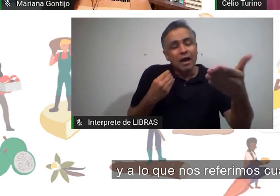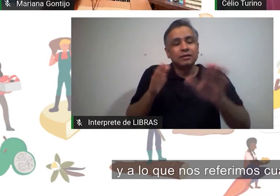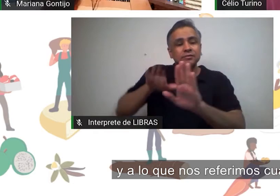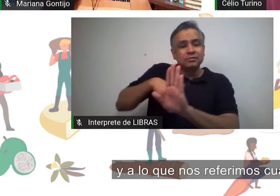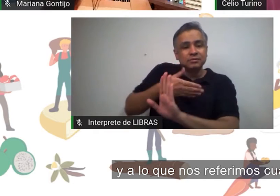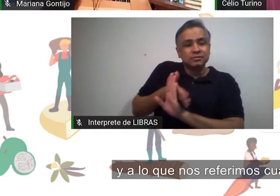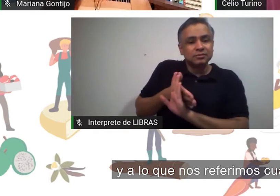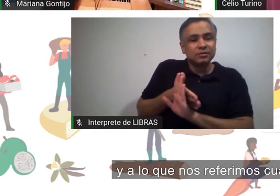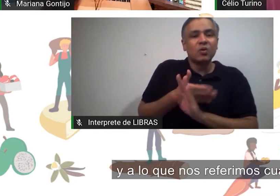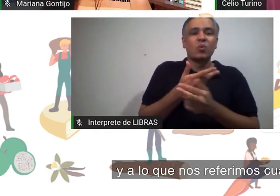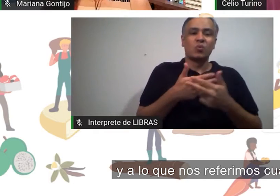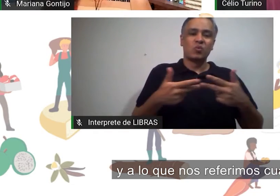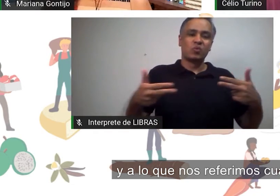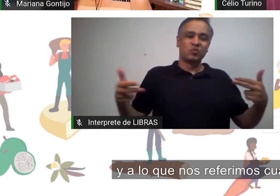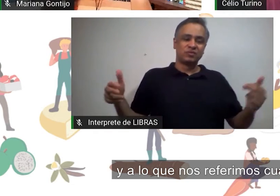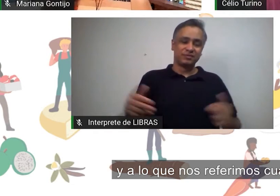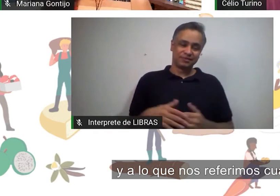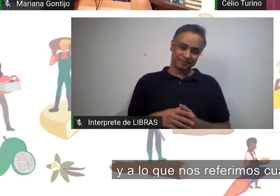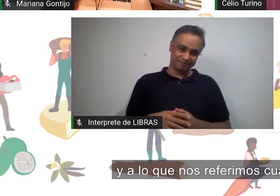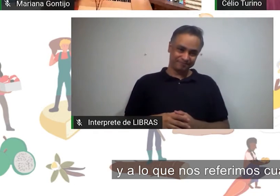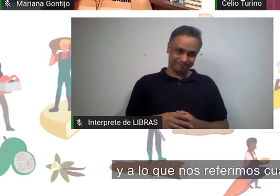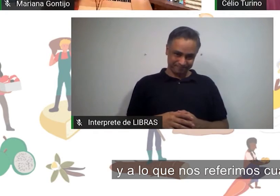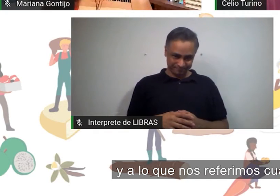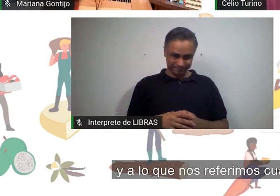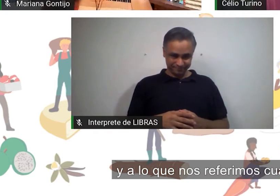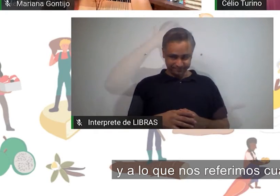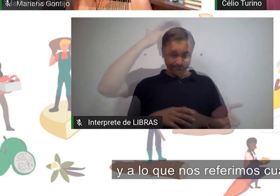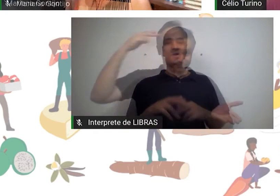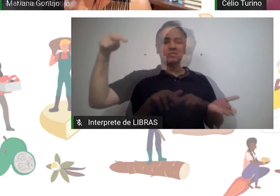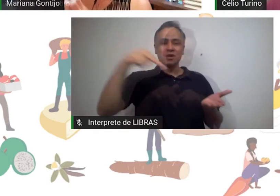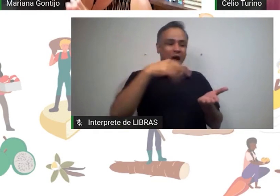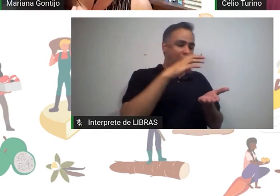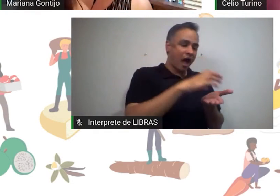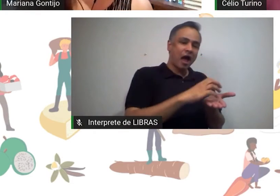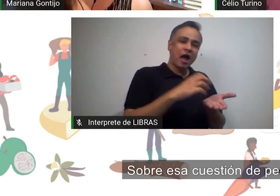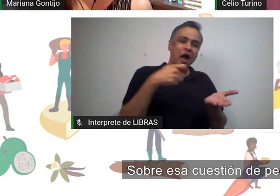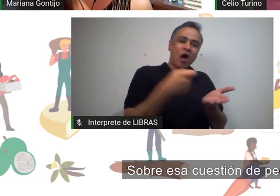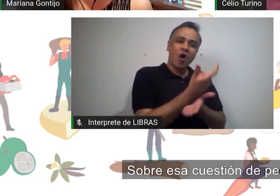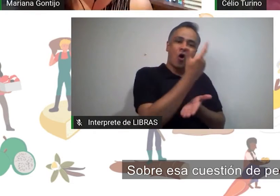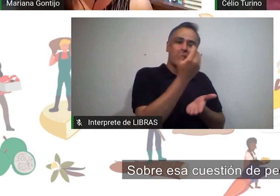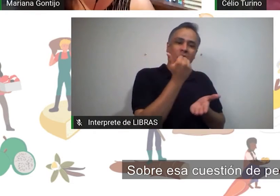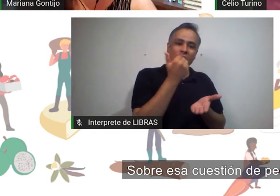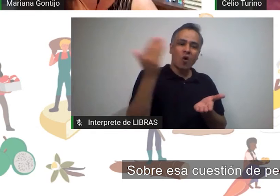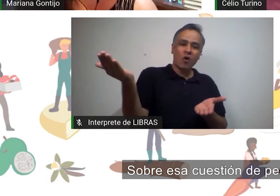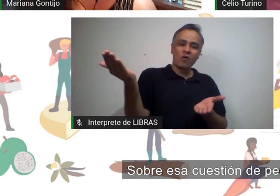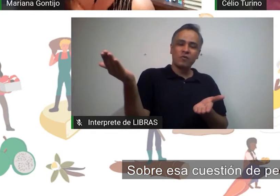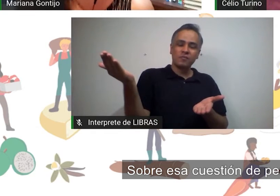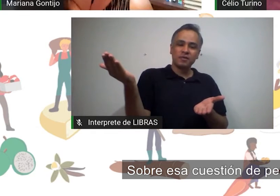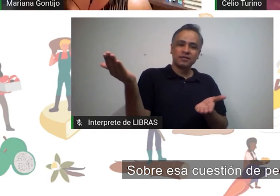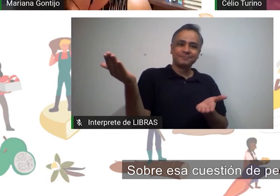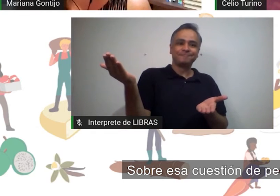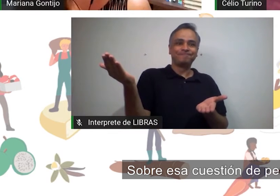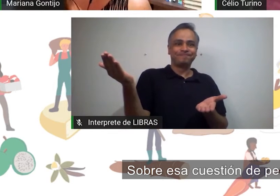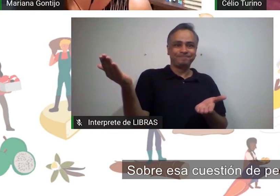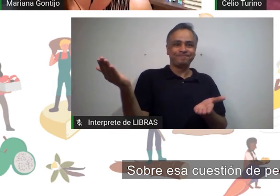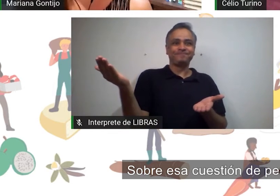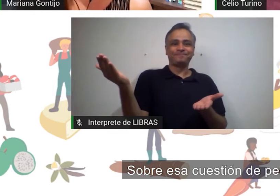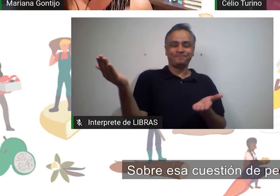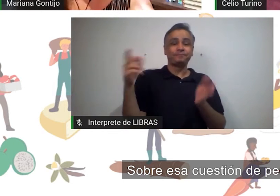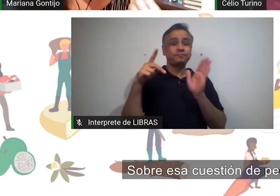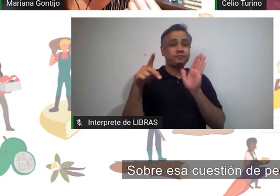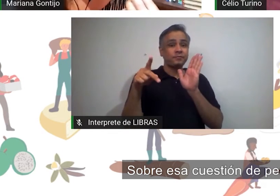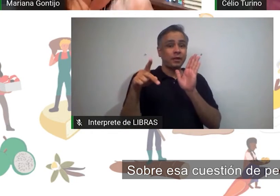que se trata quando coloca-se a cultura alimentar. Então, essa questão do pertencimento, eu acho que